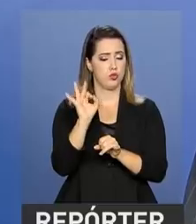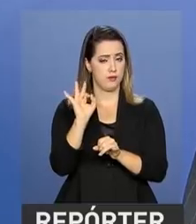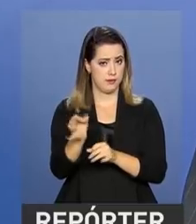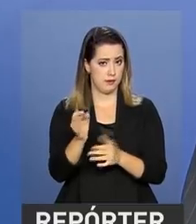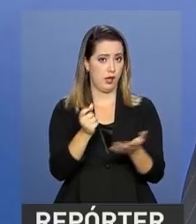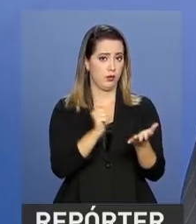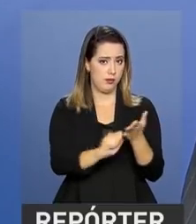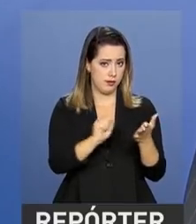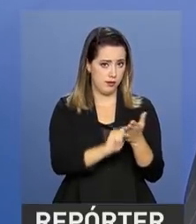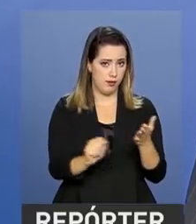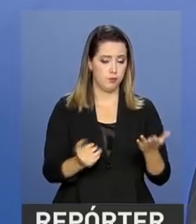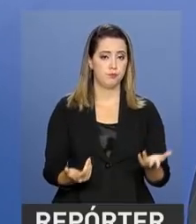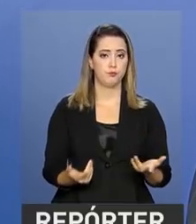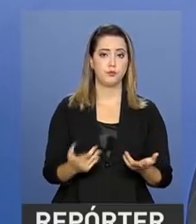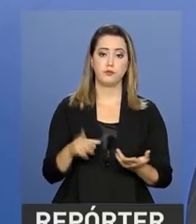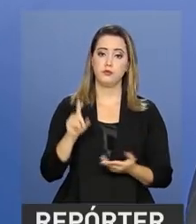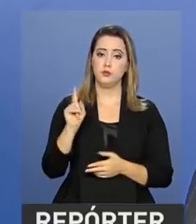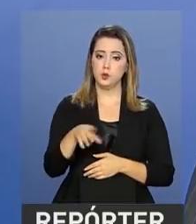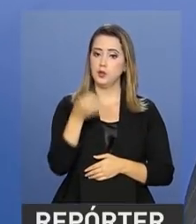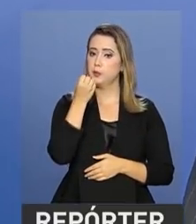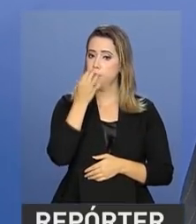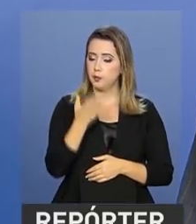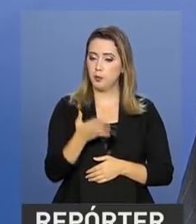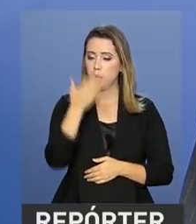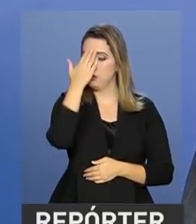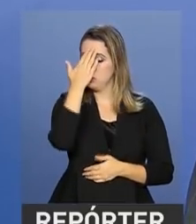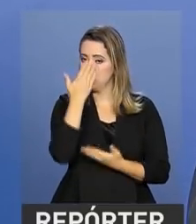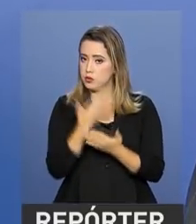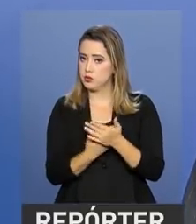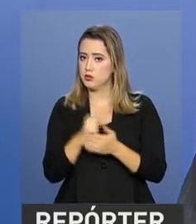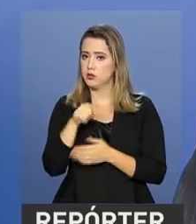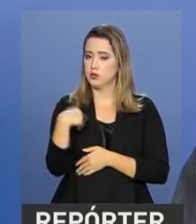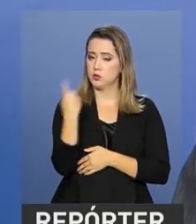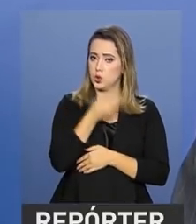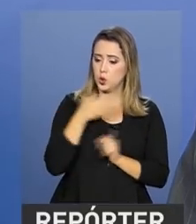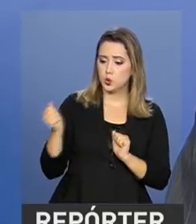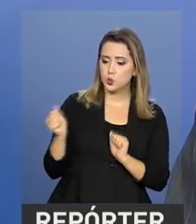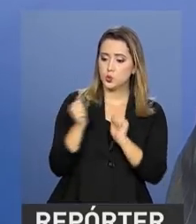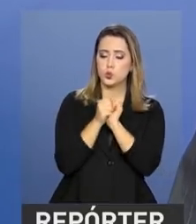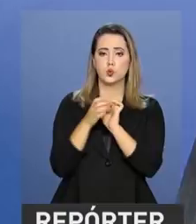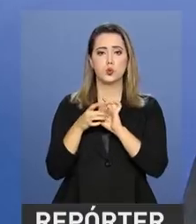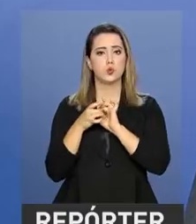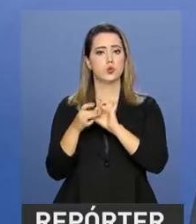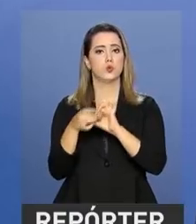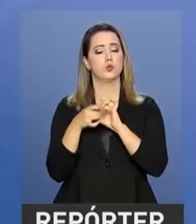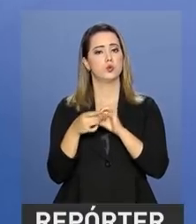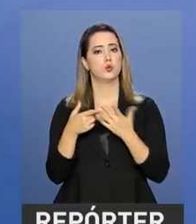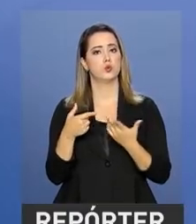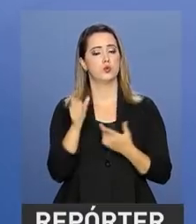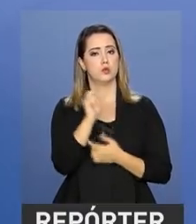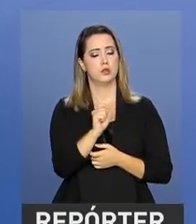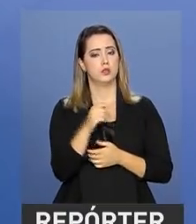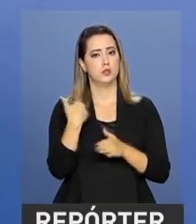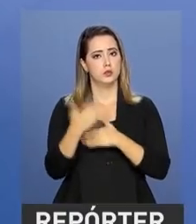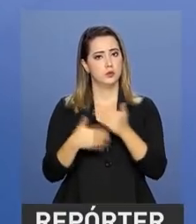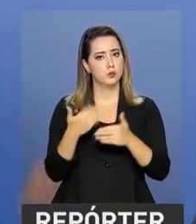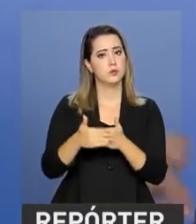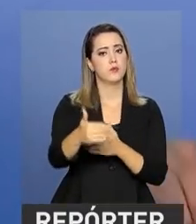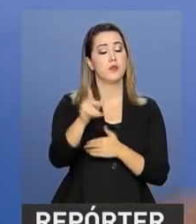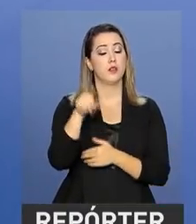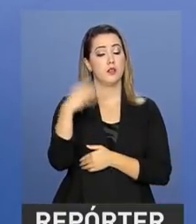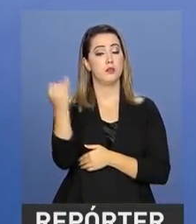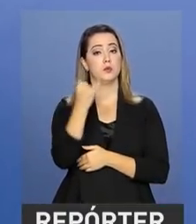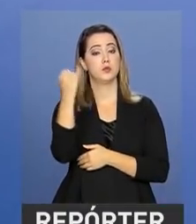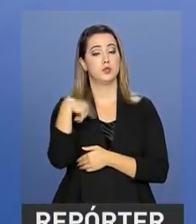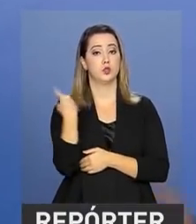ano porque é com muito otimismo que nós estamos engajados nesse processo além de ser importante